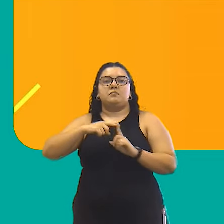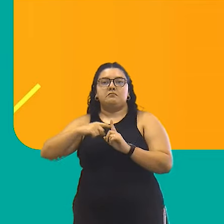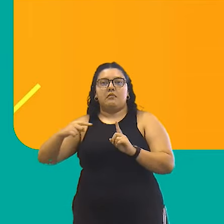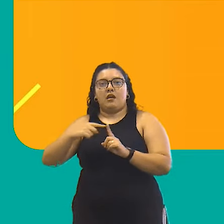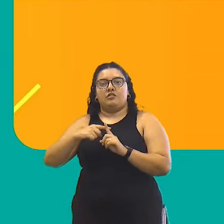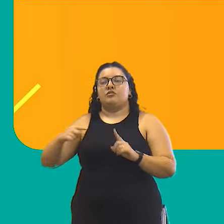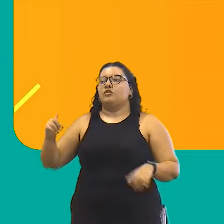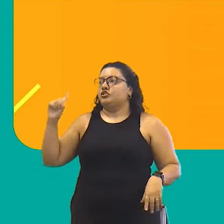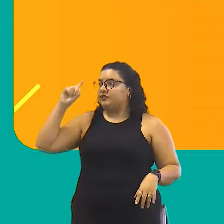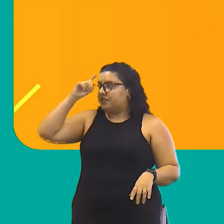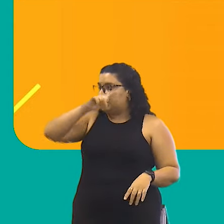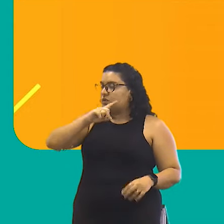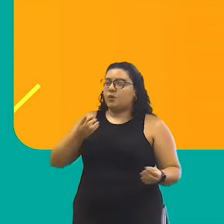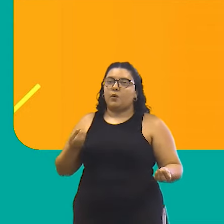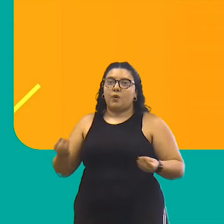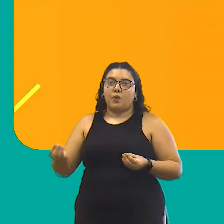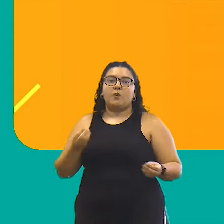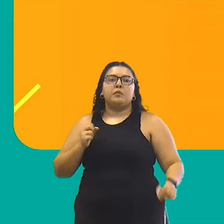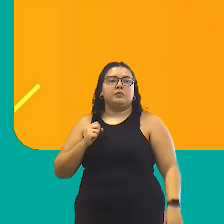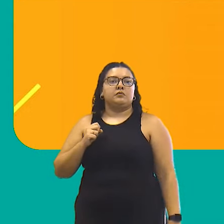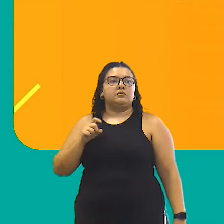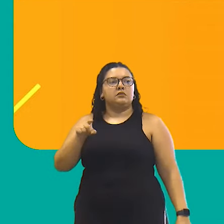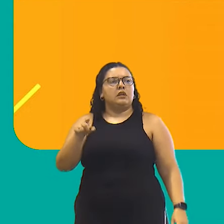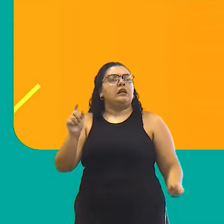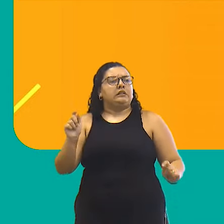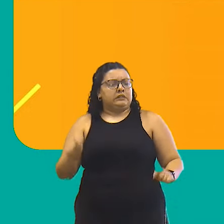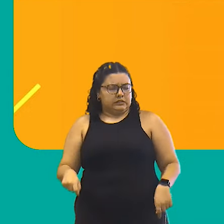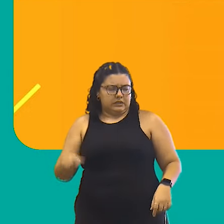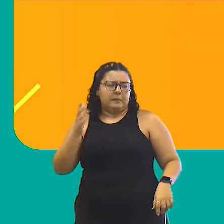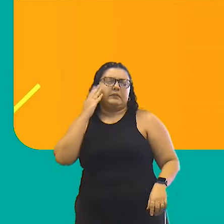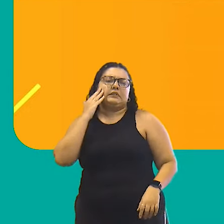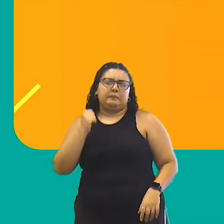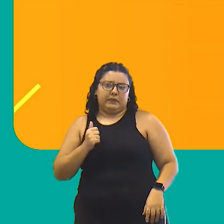ou difícil? E se eu disser para vocês que dá para a gente saber?